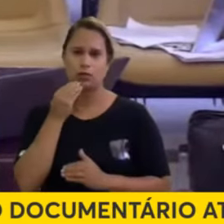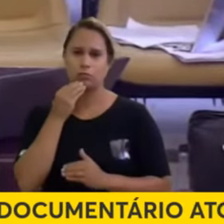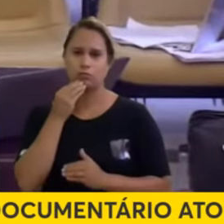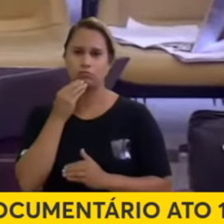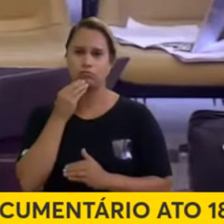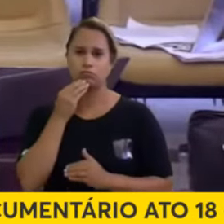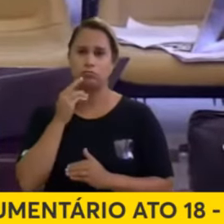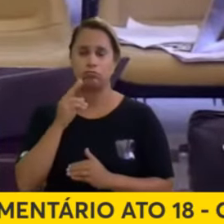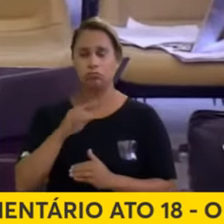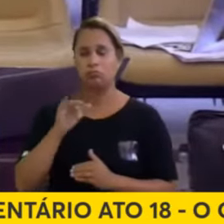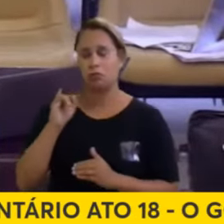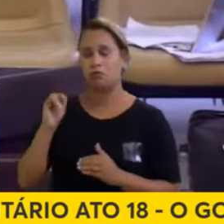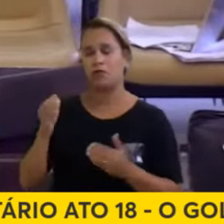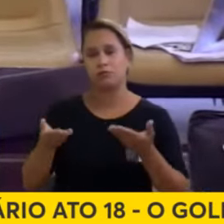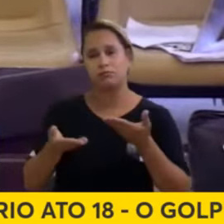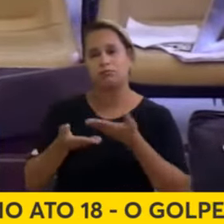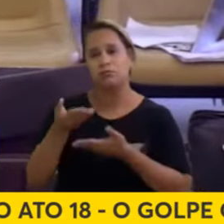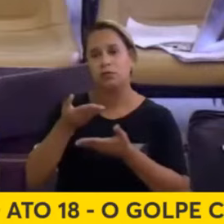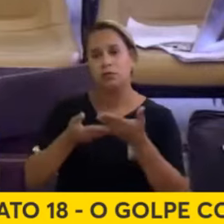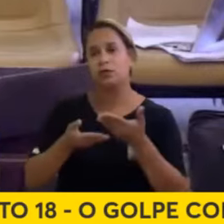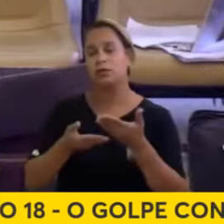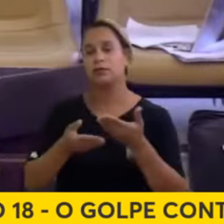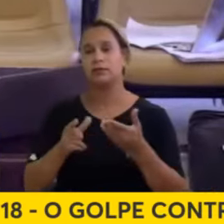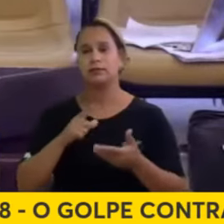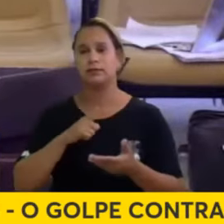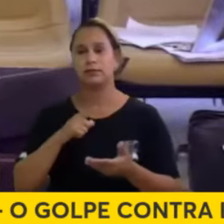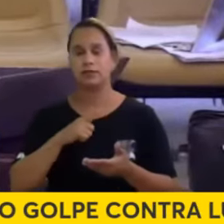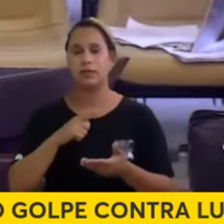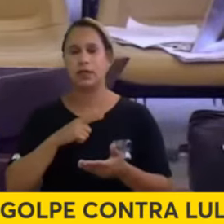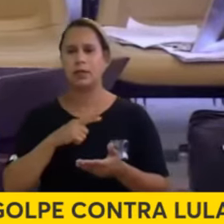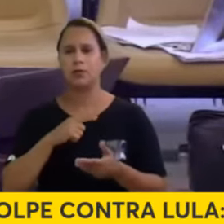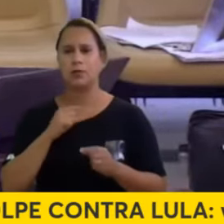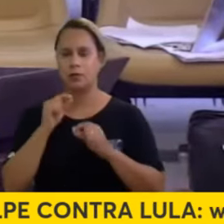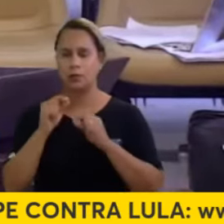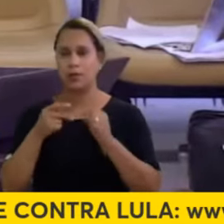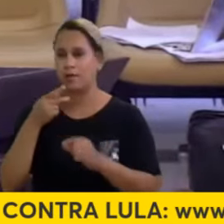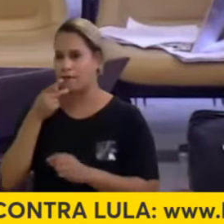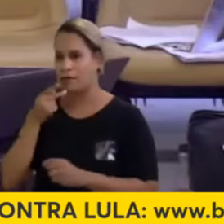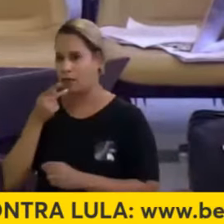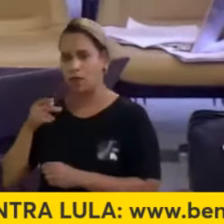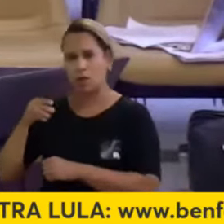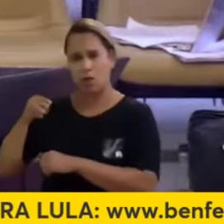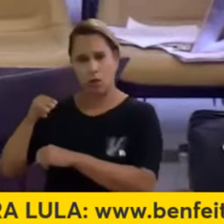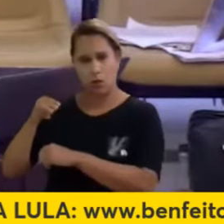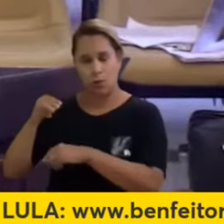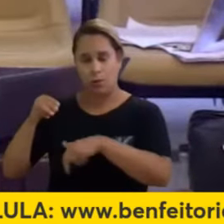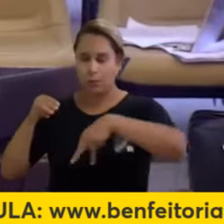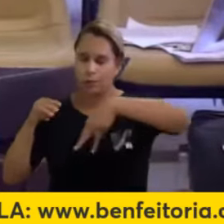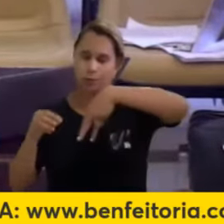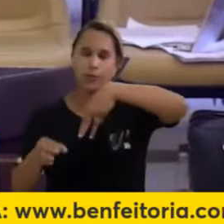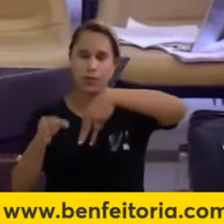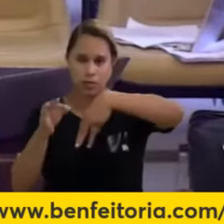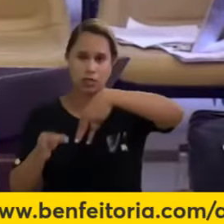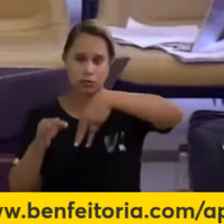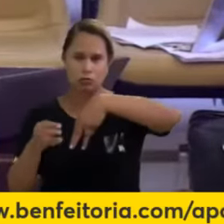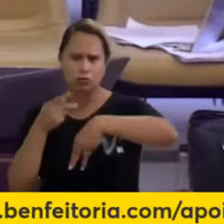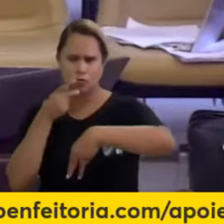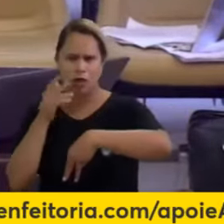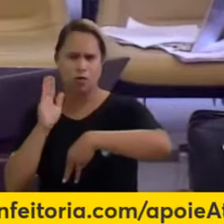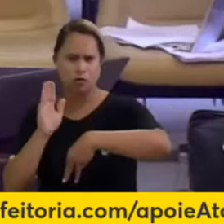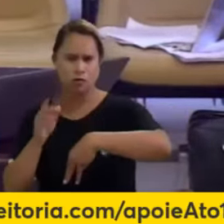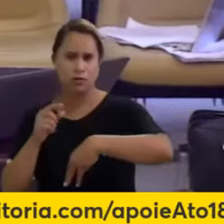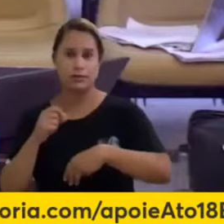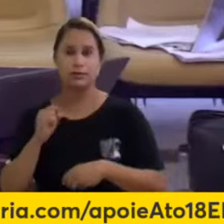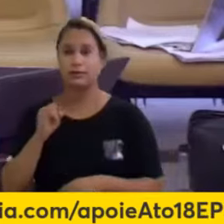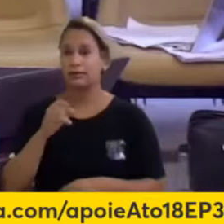pleito Inclusive tem até um precedente do ministro Sérgio banhos tratando disso se nós considerarmos eh bom